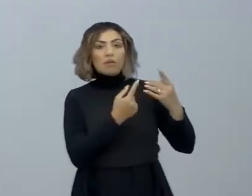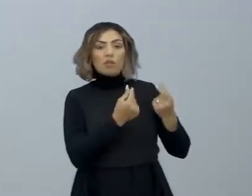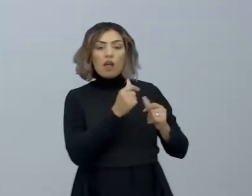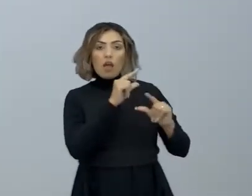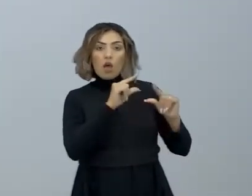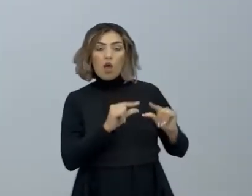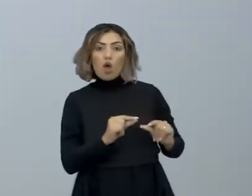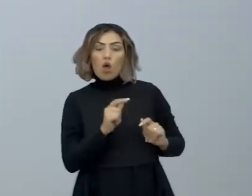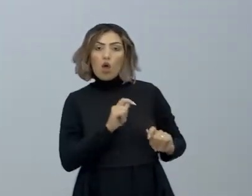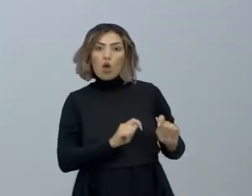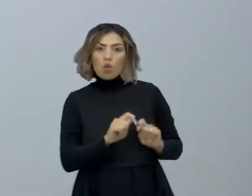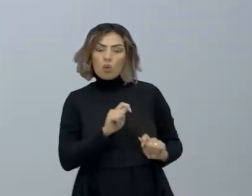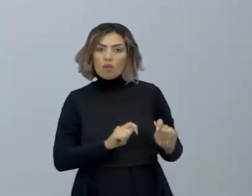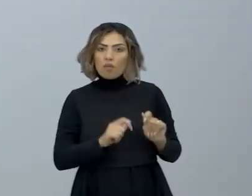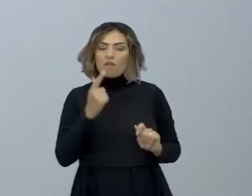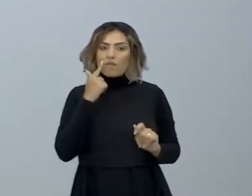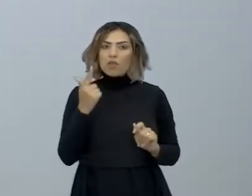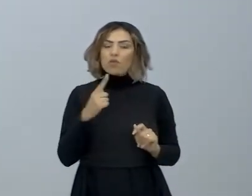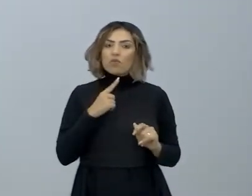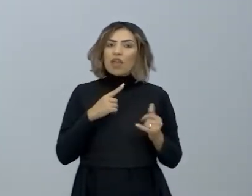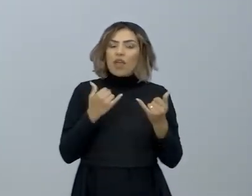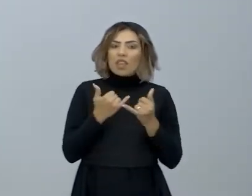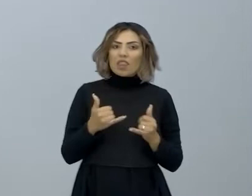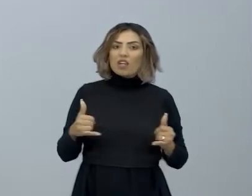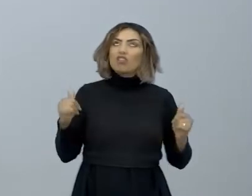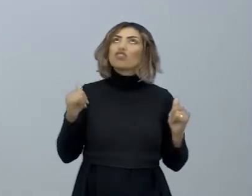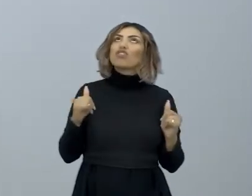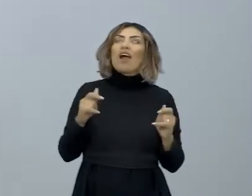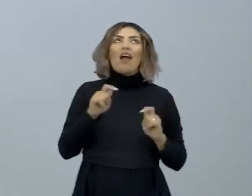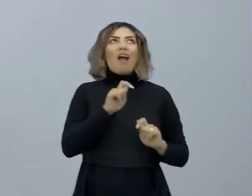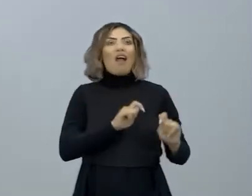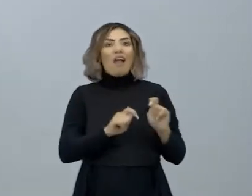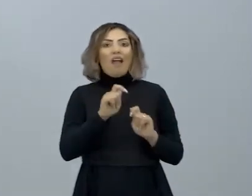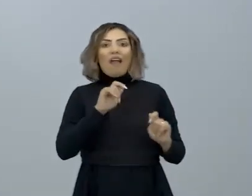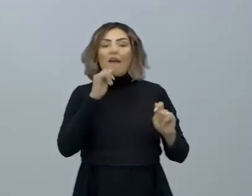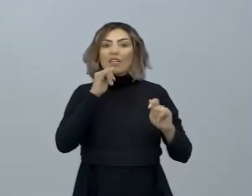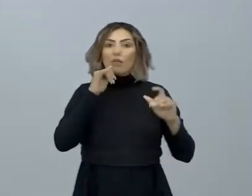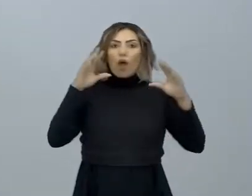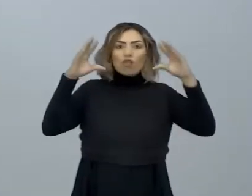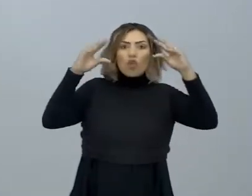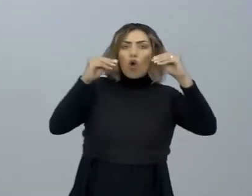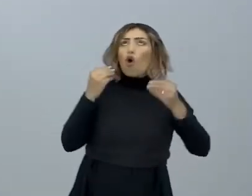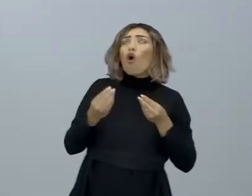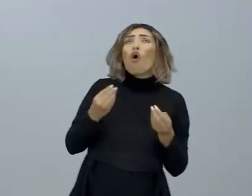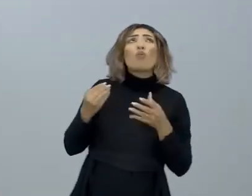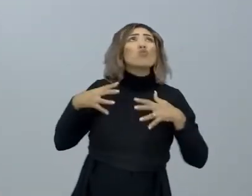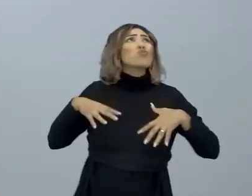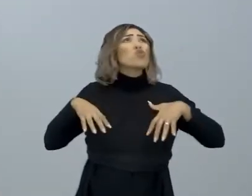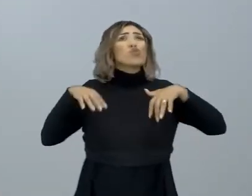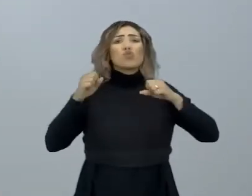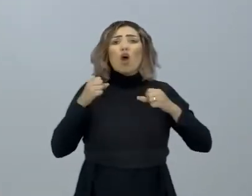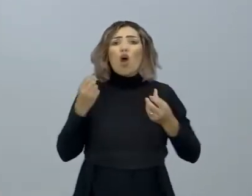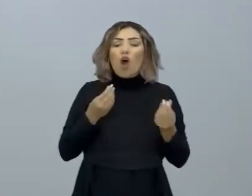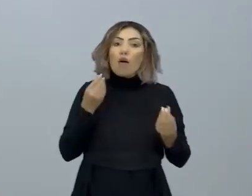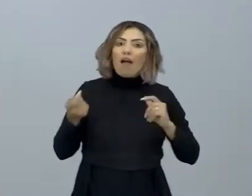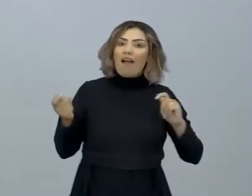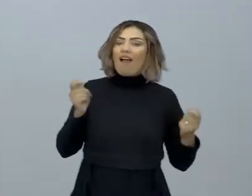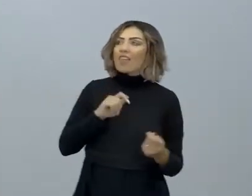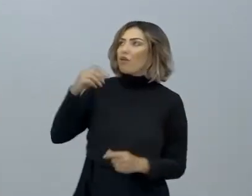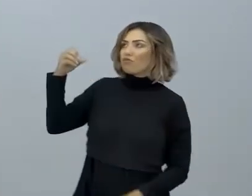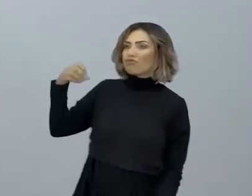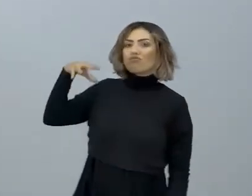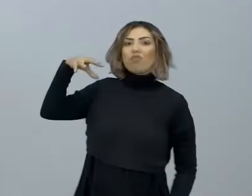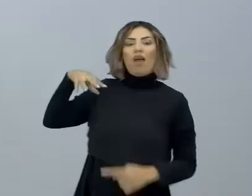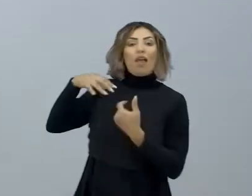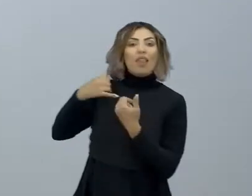também, a economia de energia elétrica para usar à noite, já que a lâmpada de Moser é usada durante o dia. A gente fez então